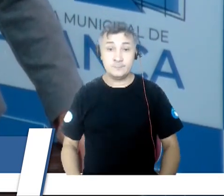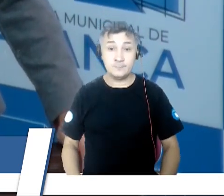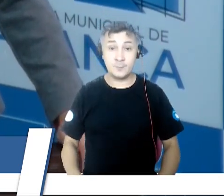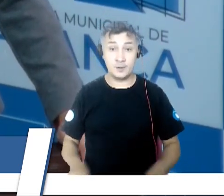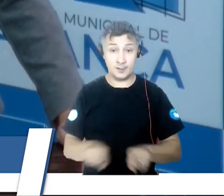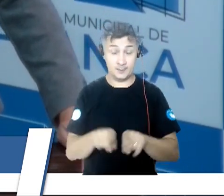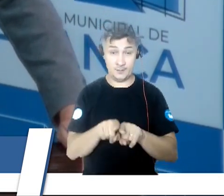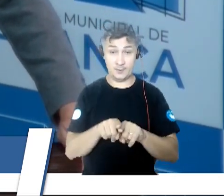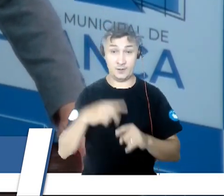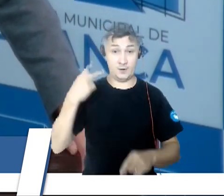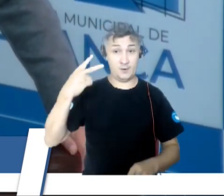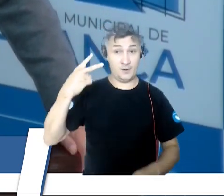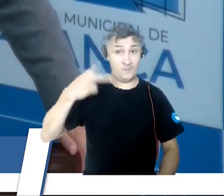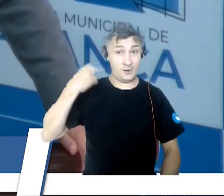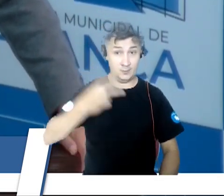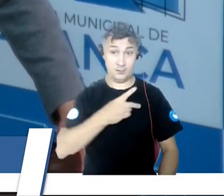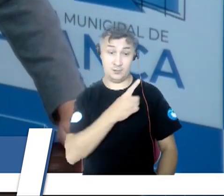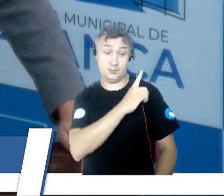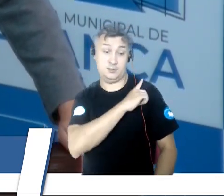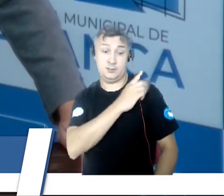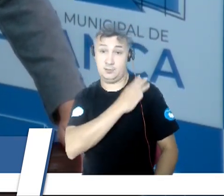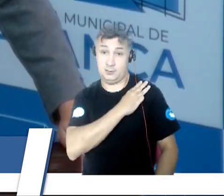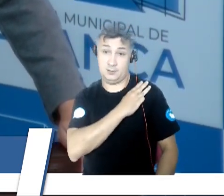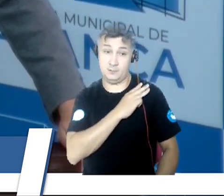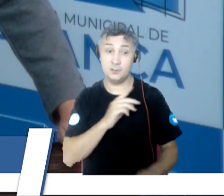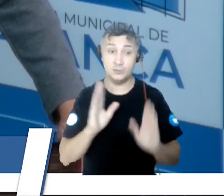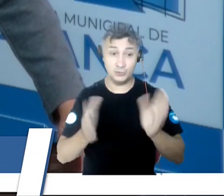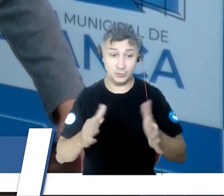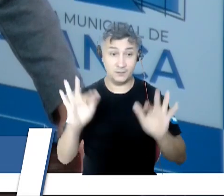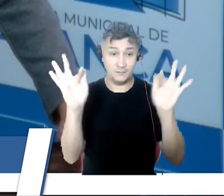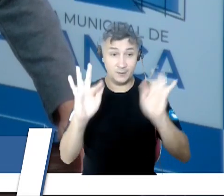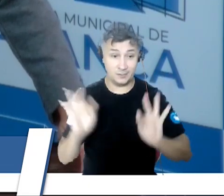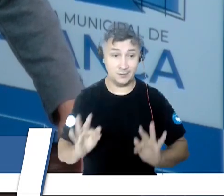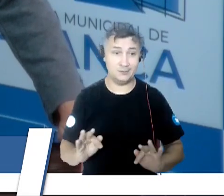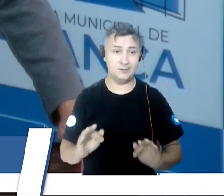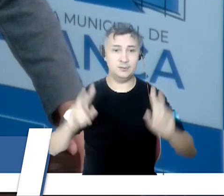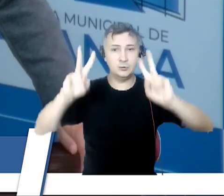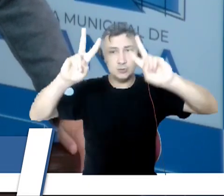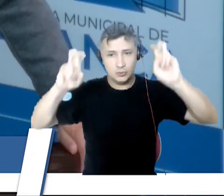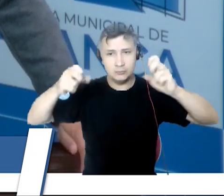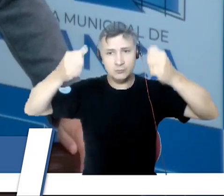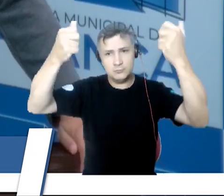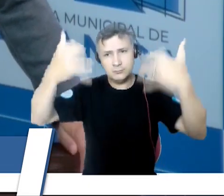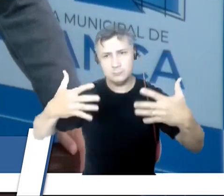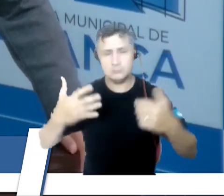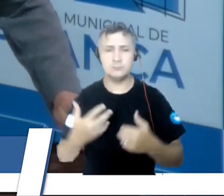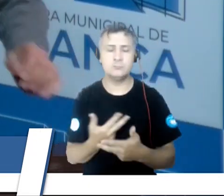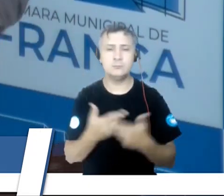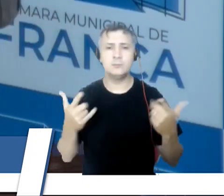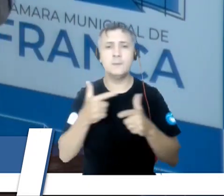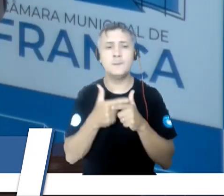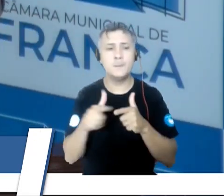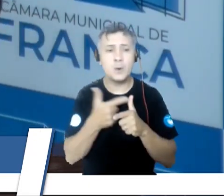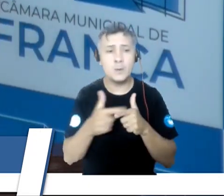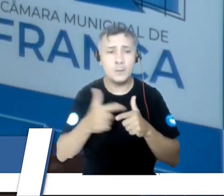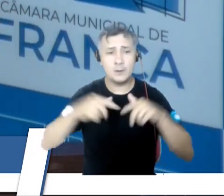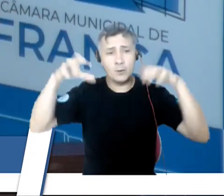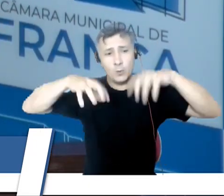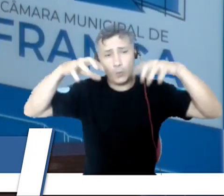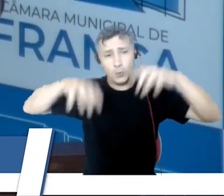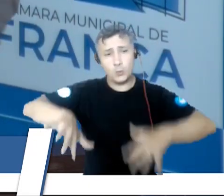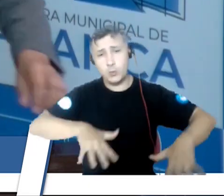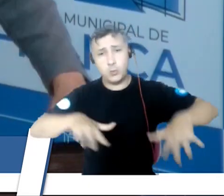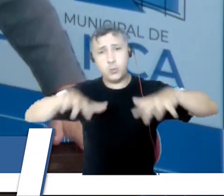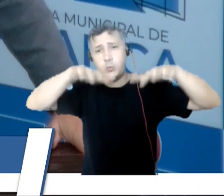feliz em falar da questão do problema das enchentes. A região do